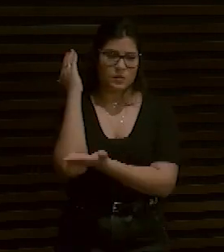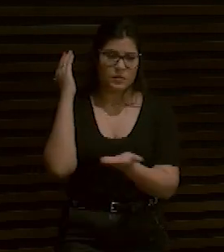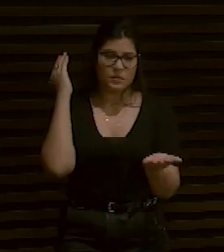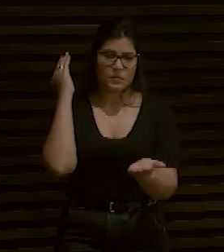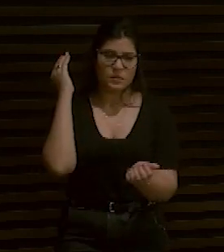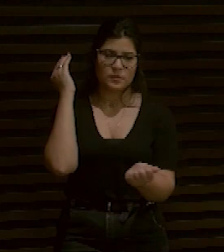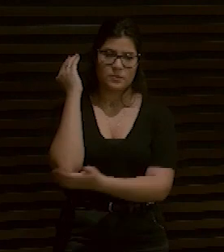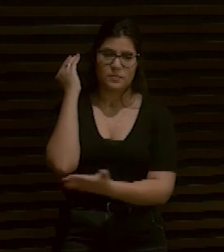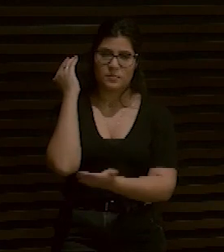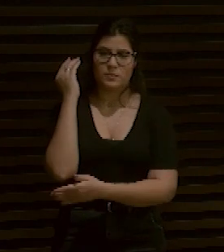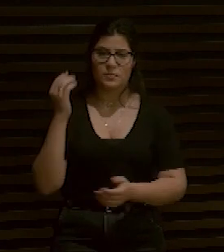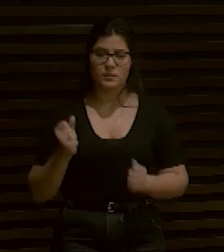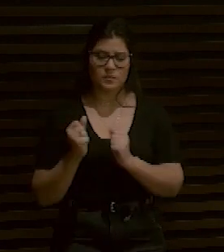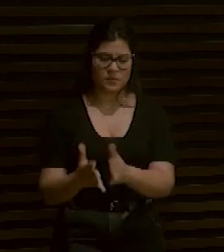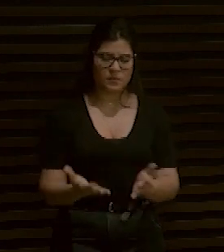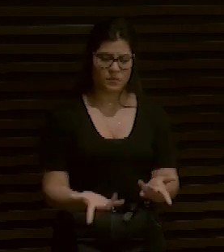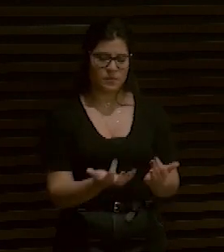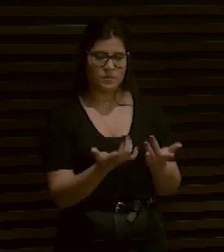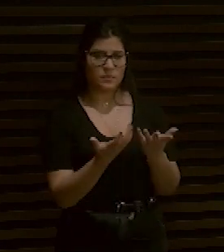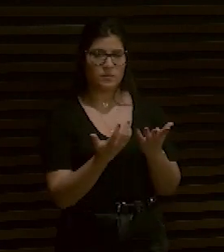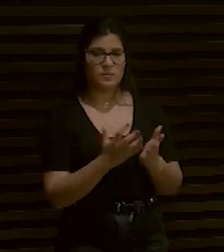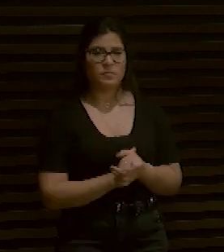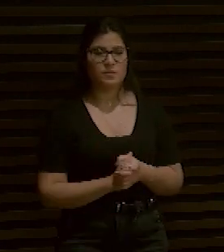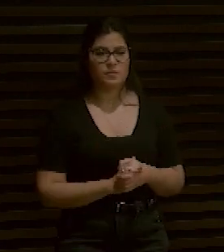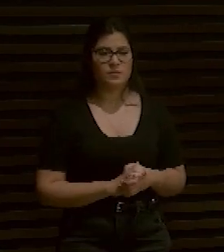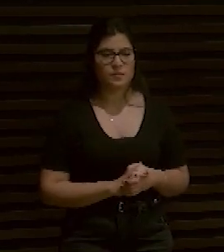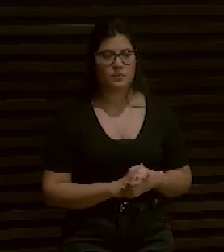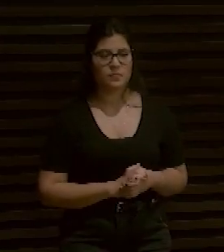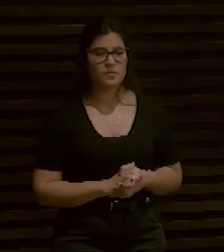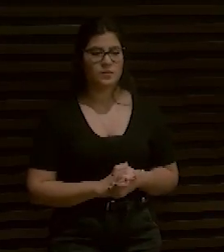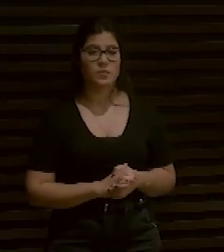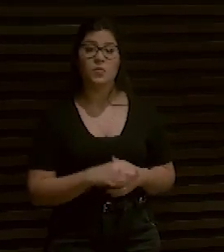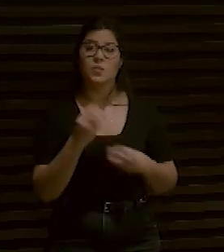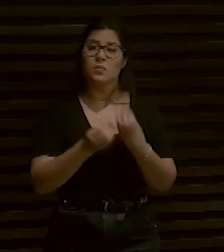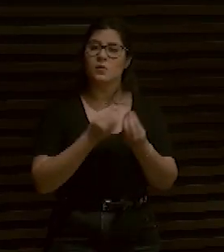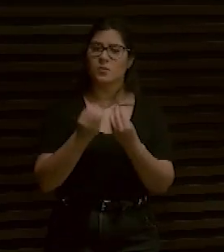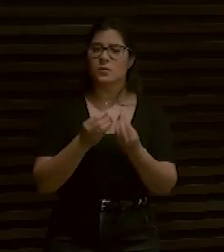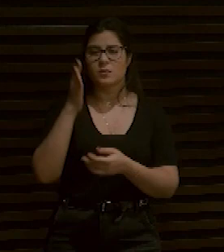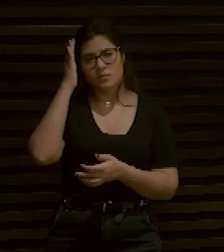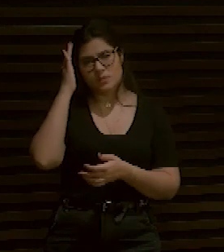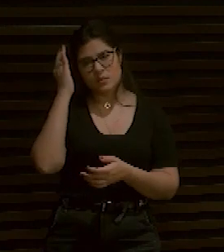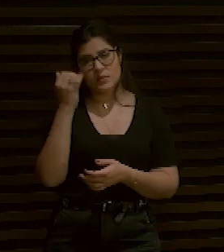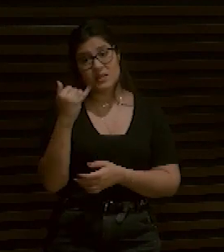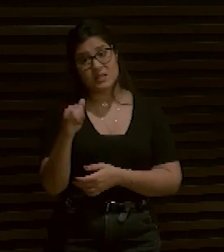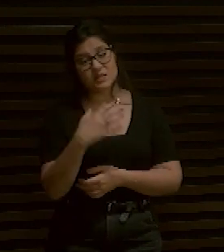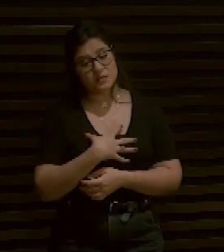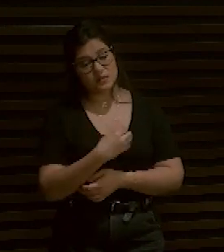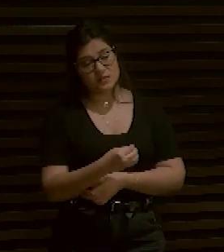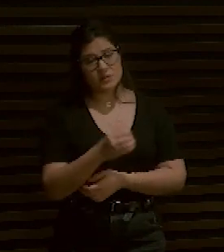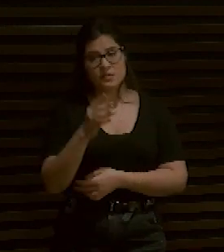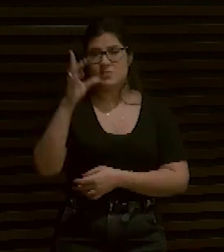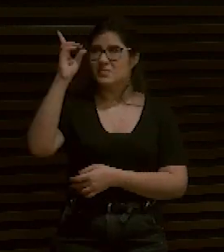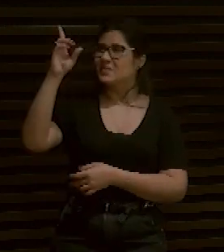as conheceríamos justamente pelos seus frutos. Como saber se somos filhos do Deus Altíssimo? Se você